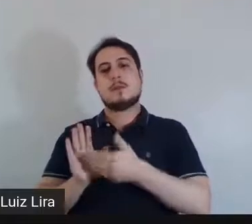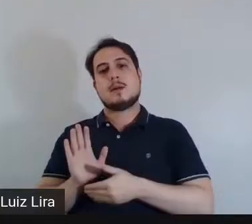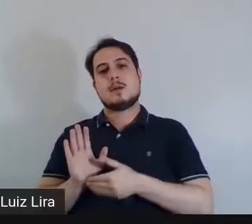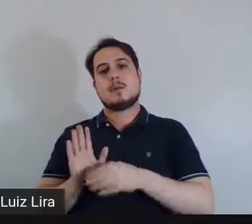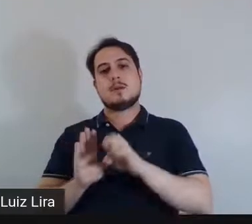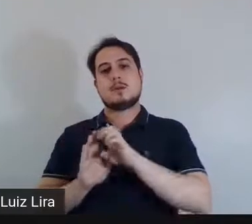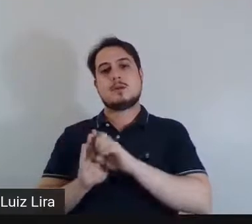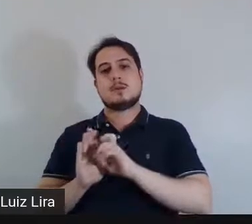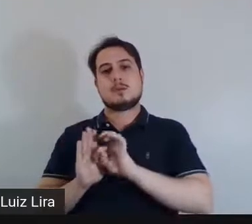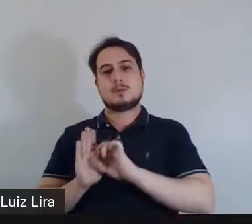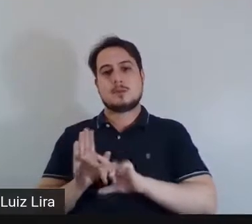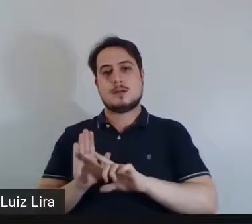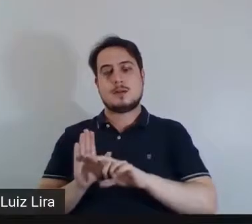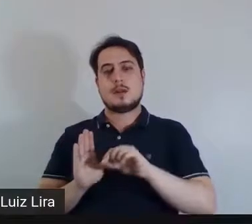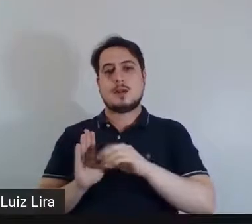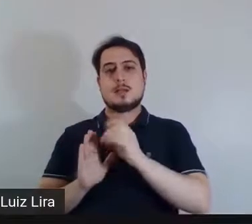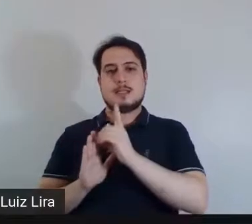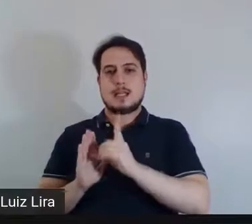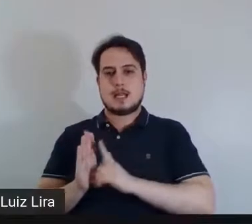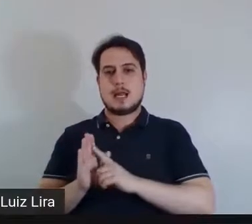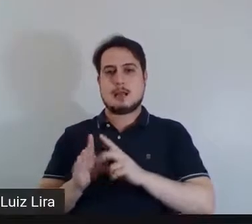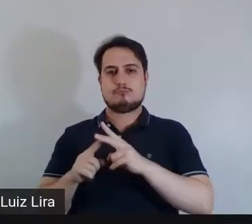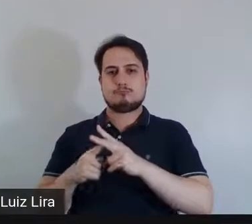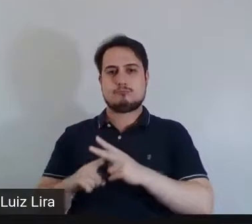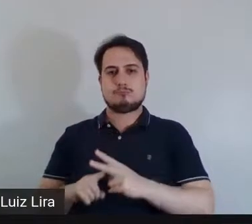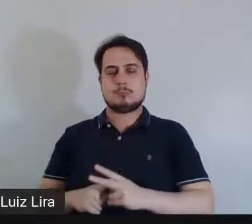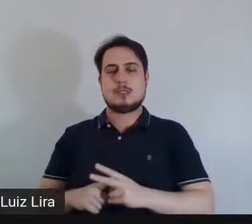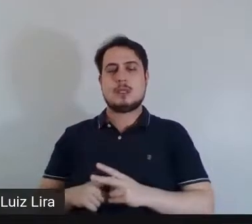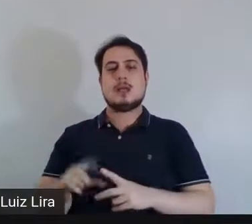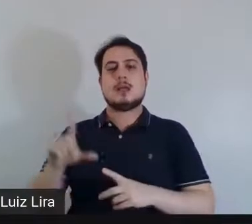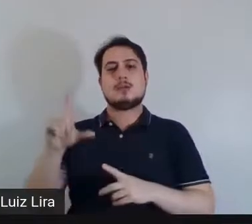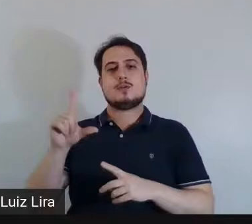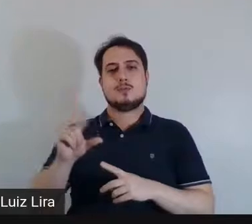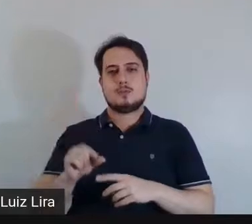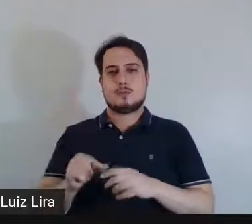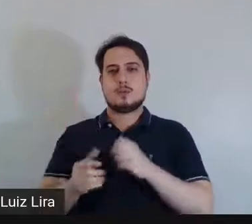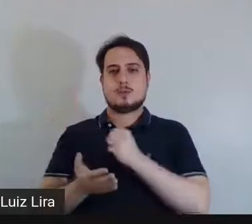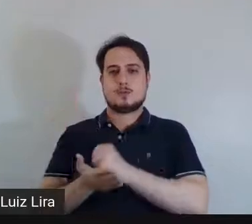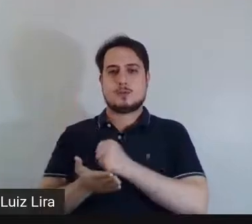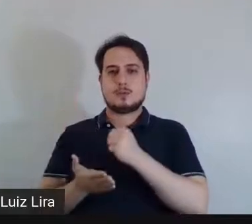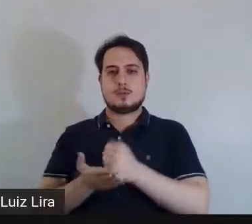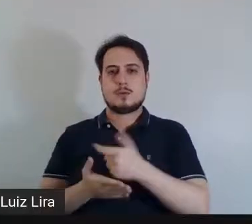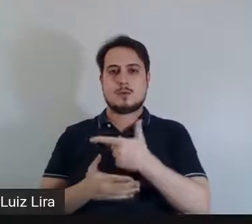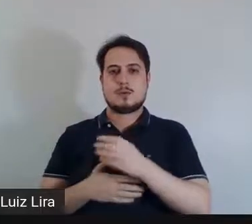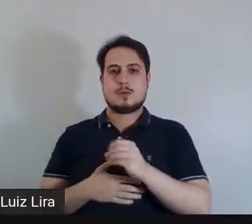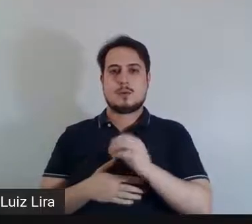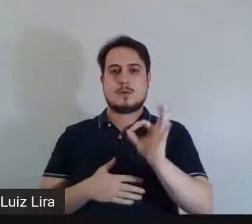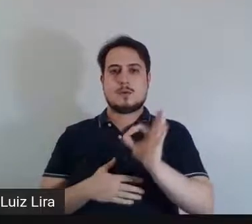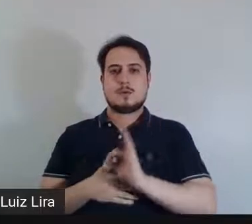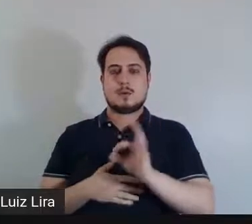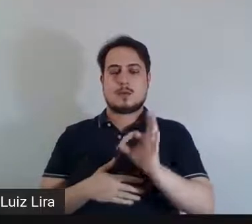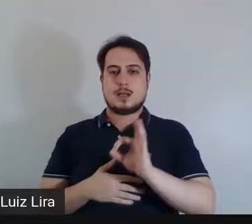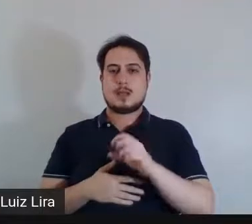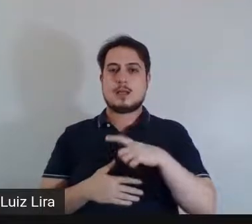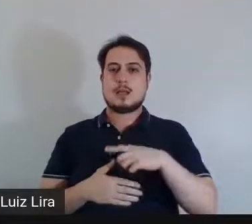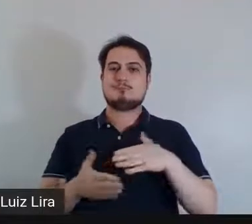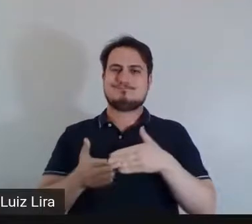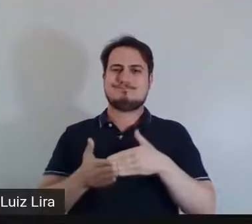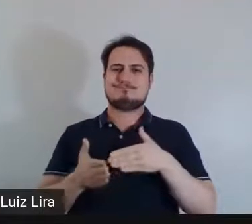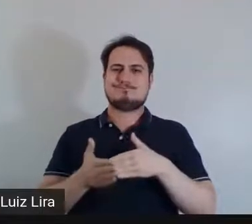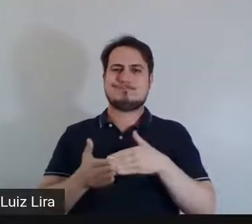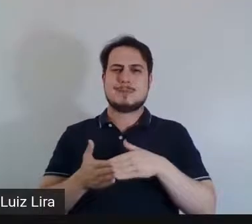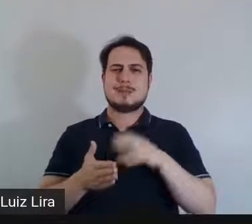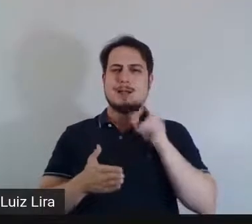decreto, acho que o João lembra disso, que era a redução dos contratos em 20%, que era um limitador. Não sei se o João lembra